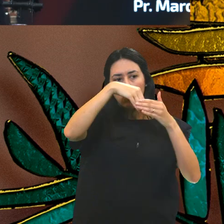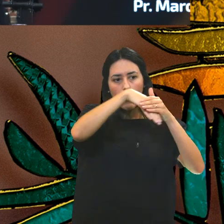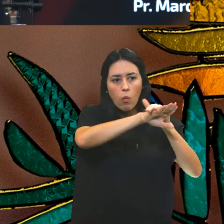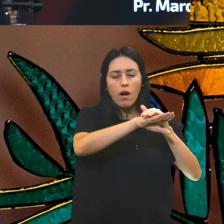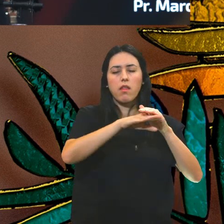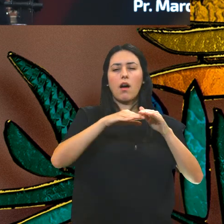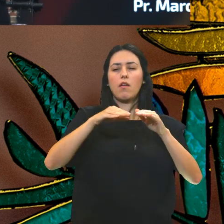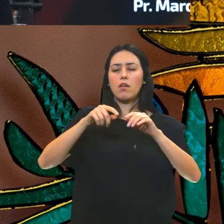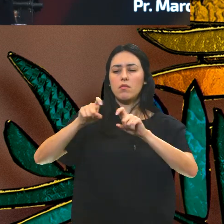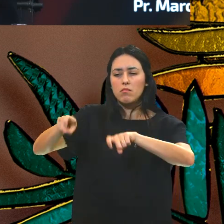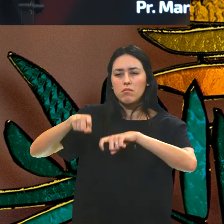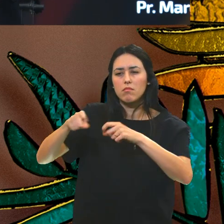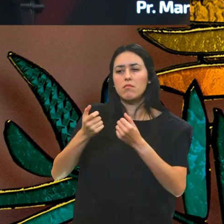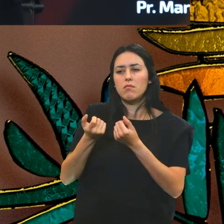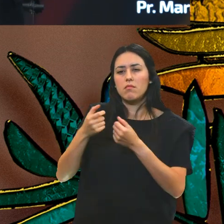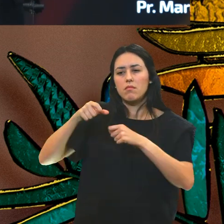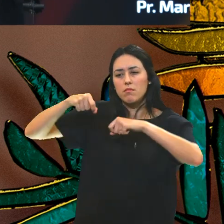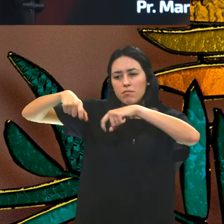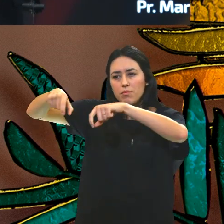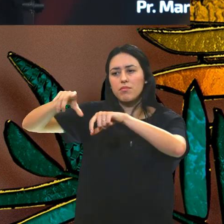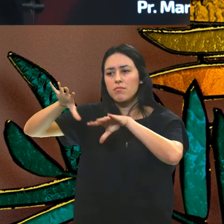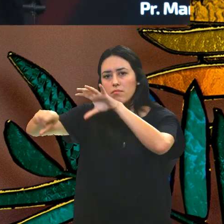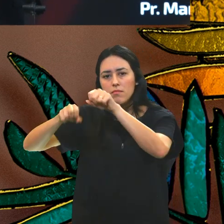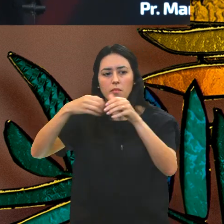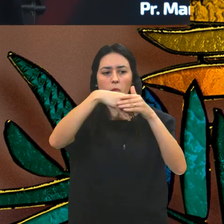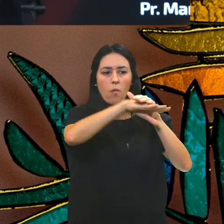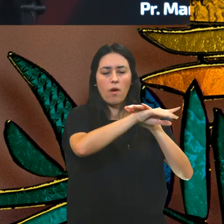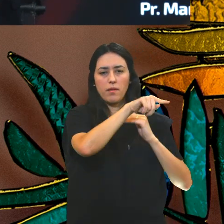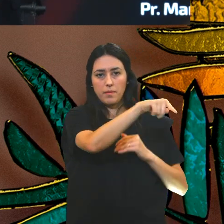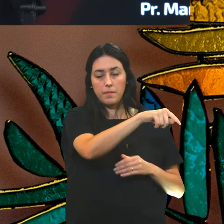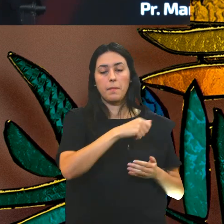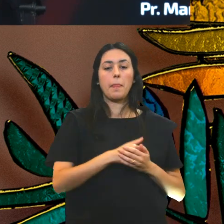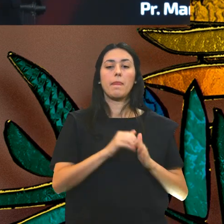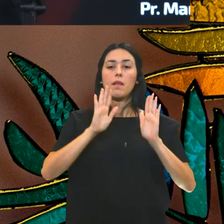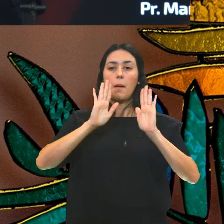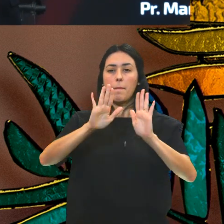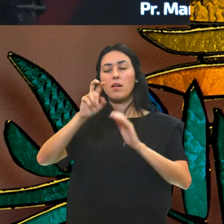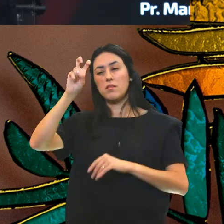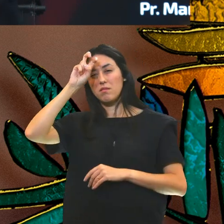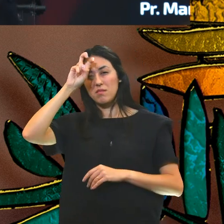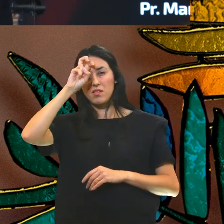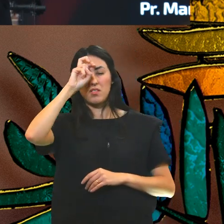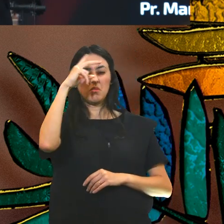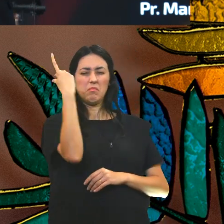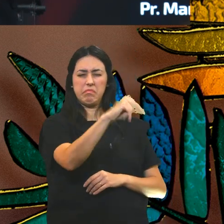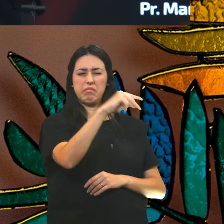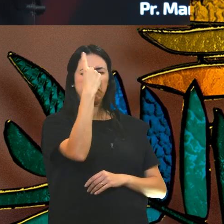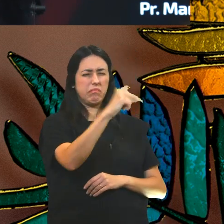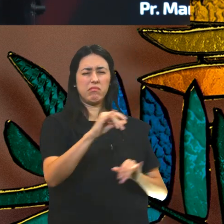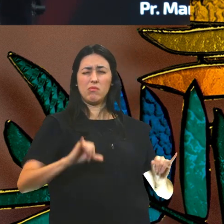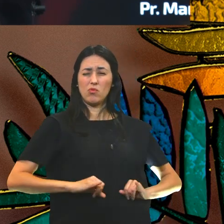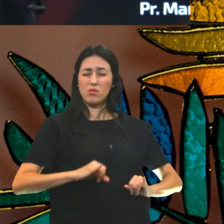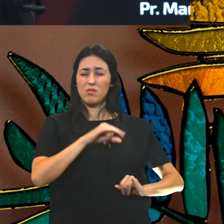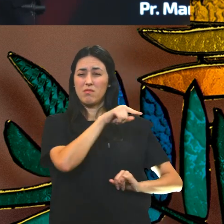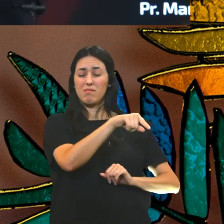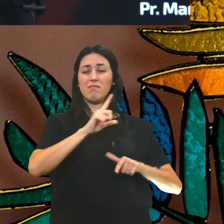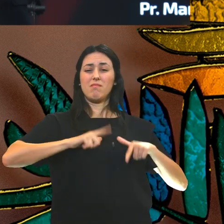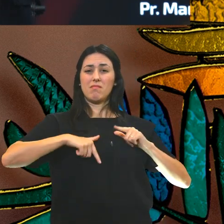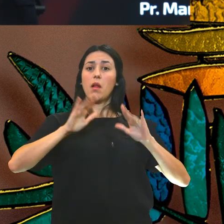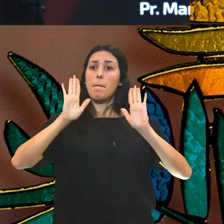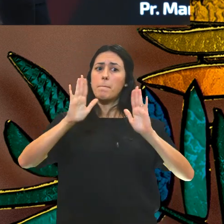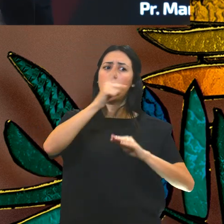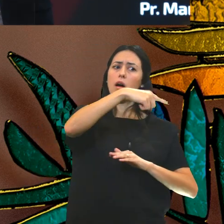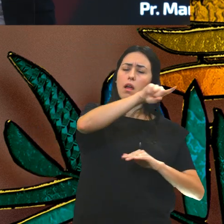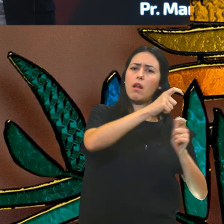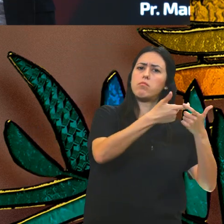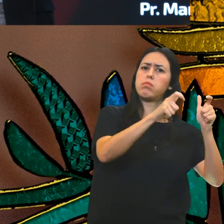Porém, quanto mais os egípcios maltratavam os israelitas, tanto mais eles aumentavam. E os egípcios ficaram